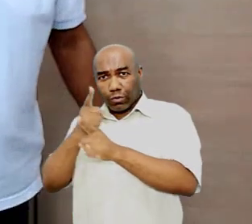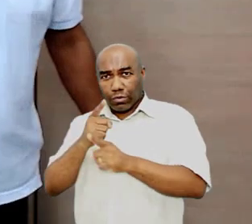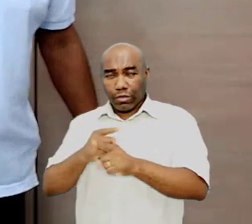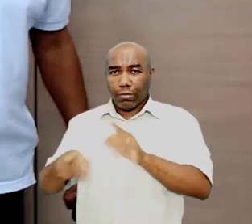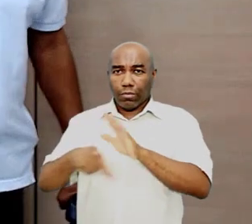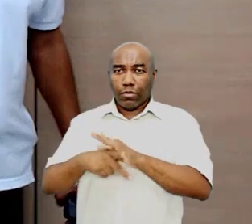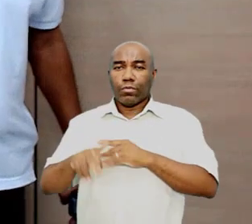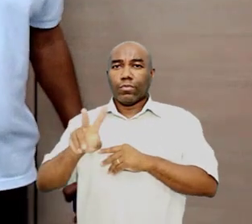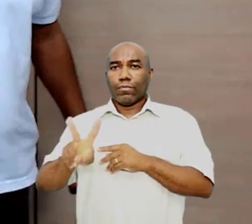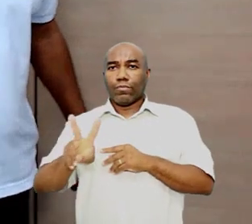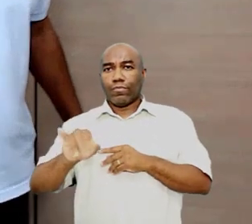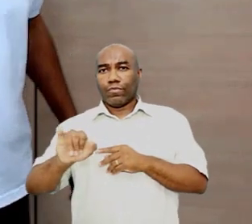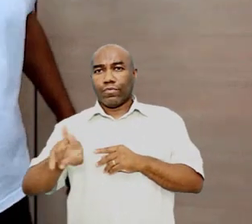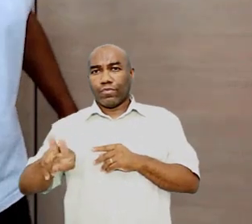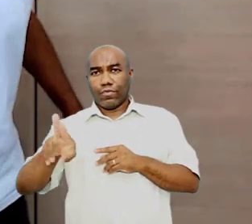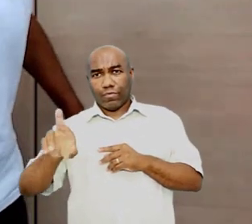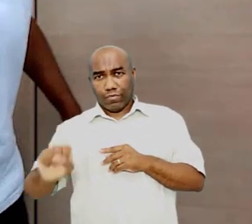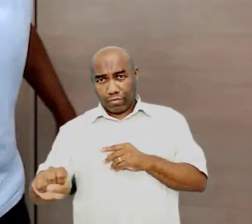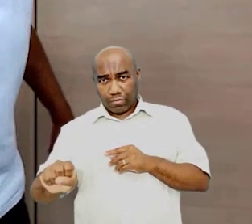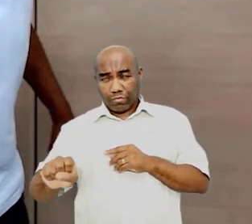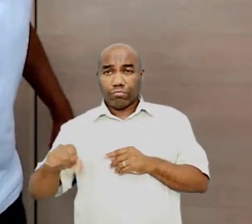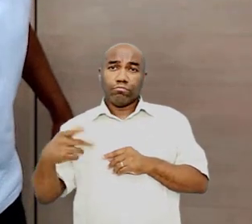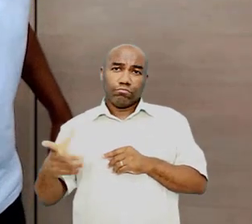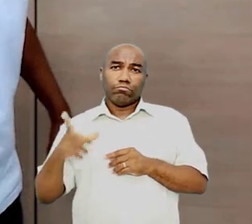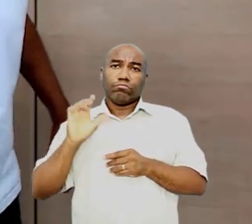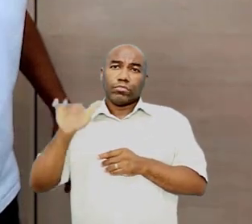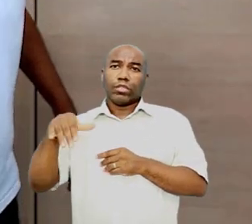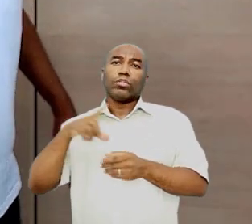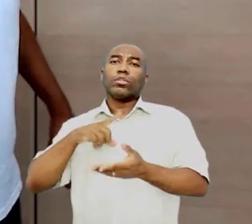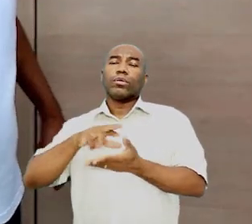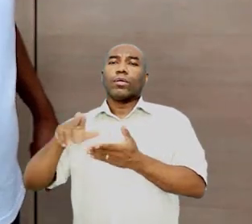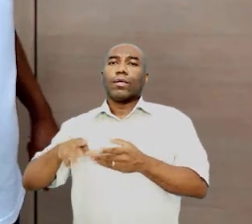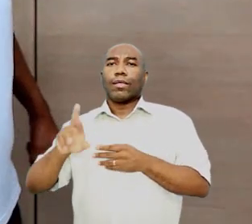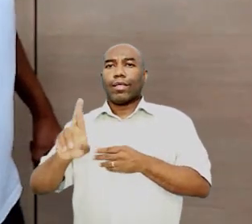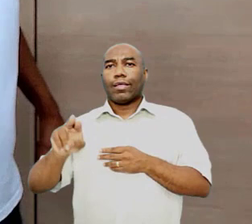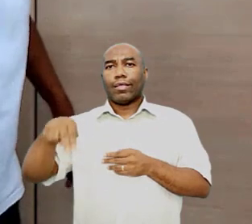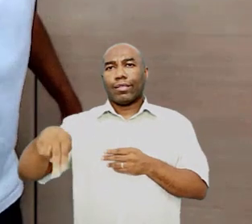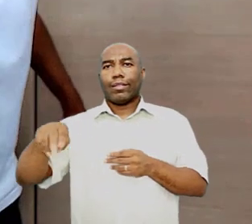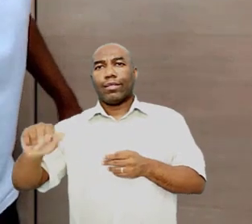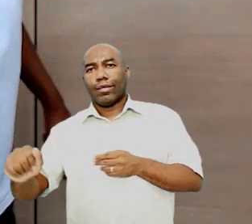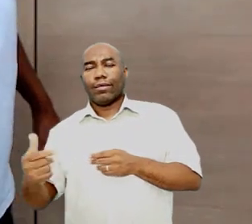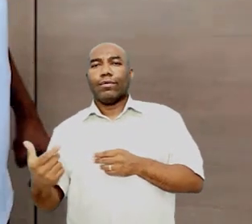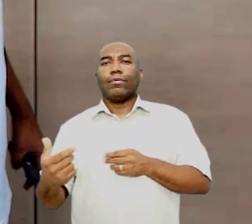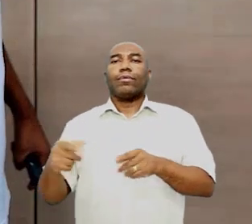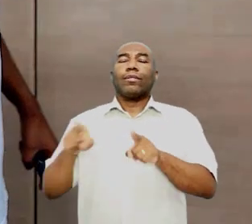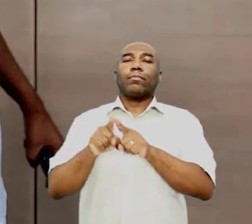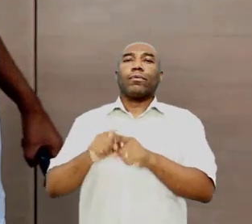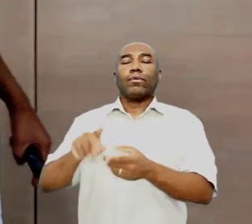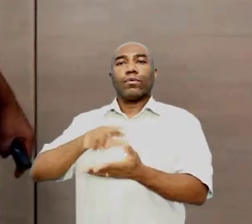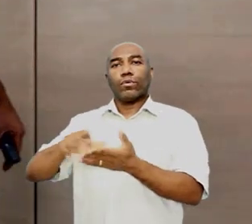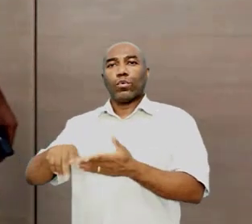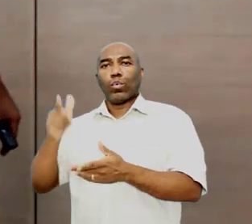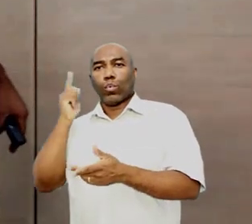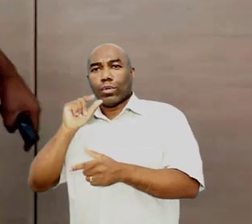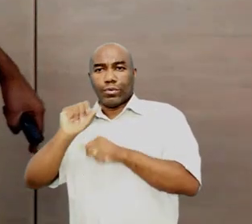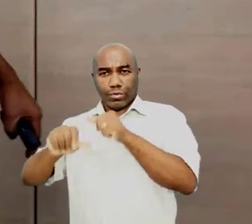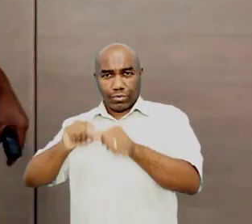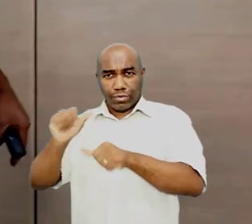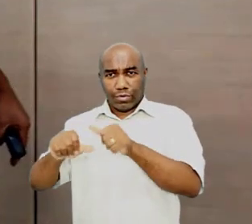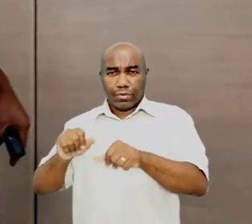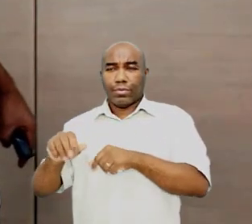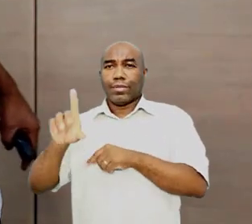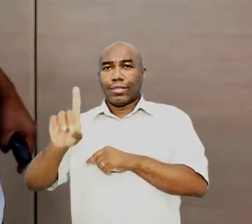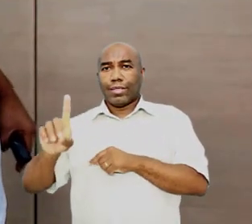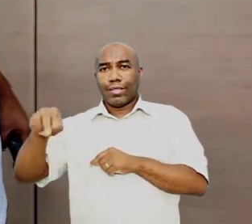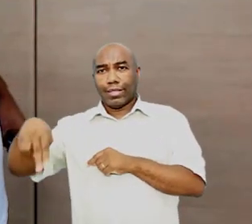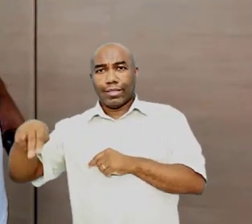espetacular. Ele tem RNA, consegue transformar em